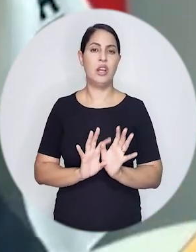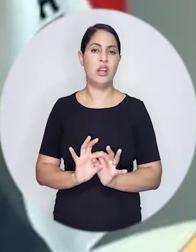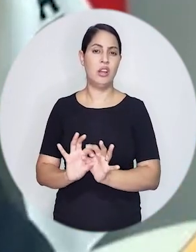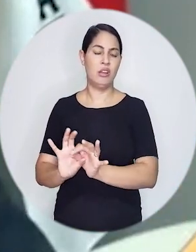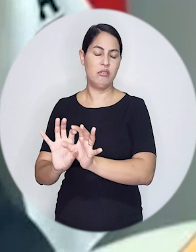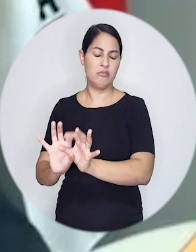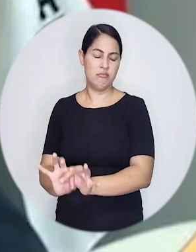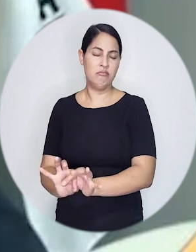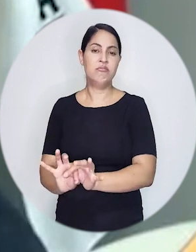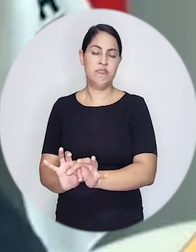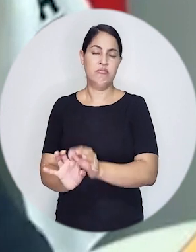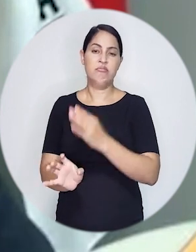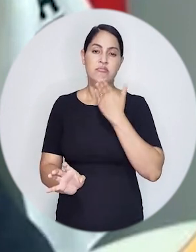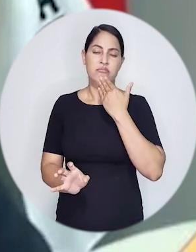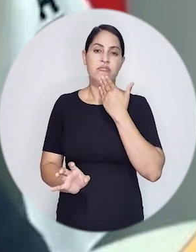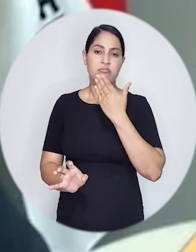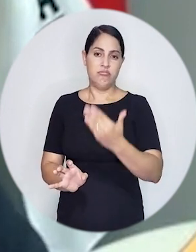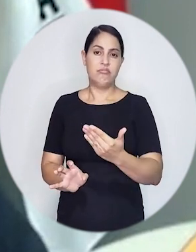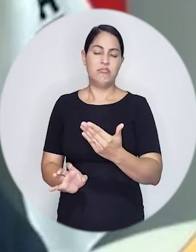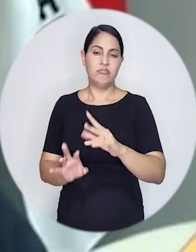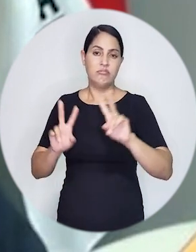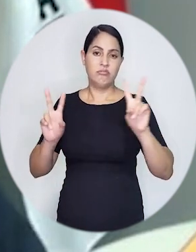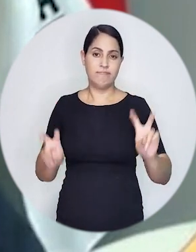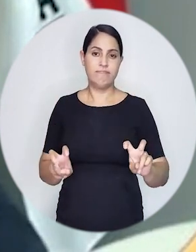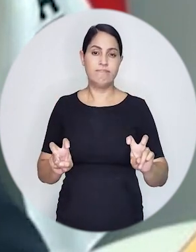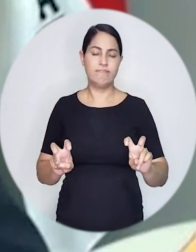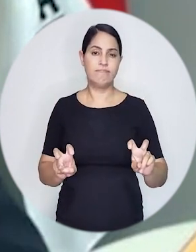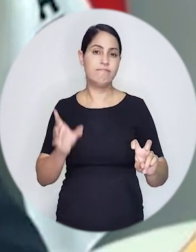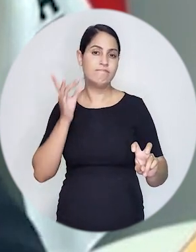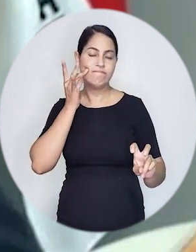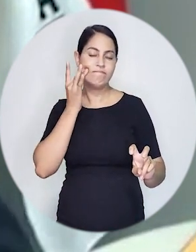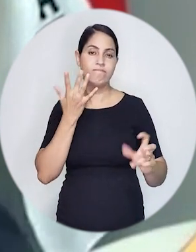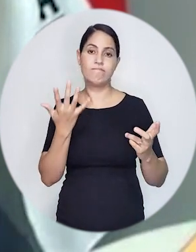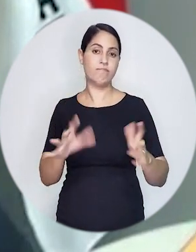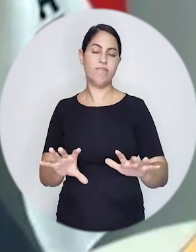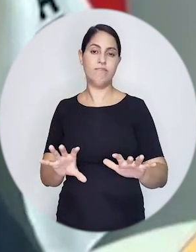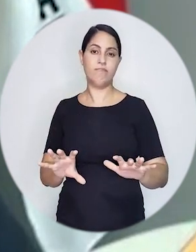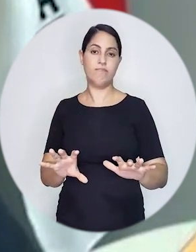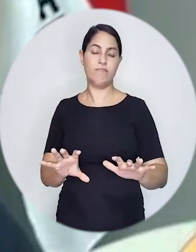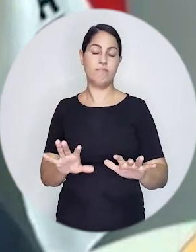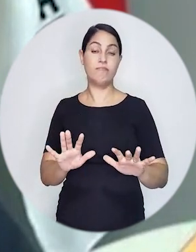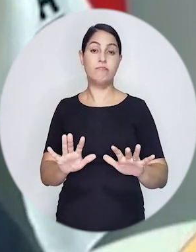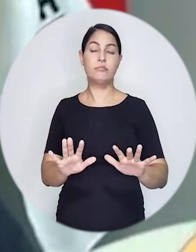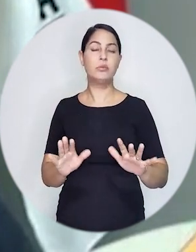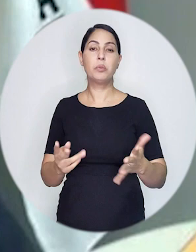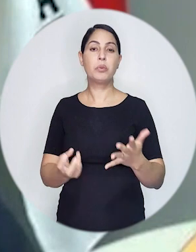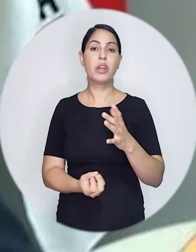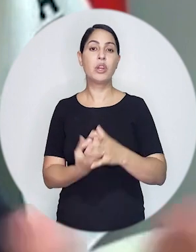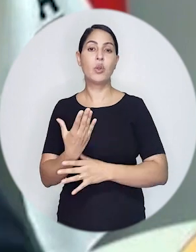algumas notas, inclusive, apócrifas em relação a isso, mas foi criado um canal